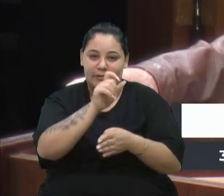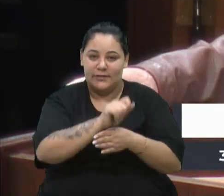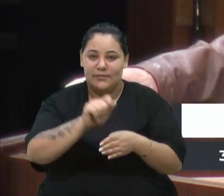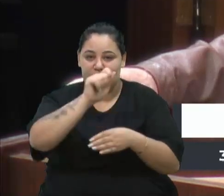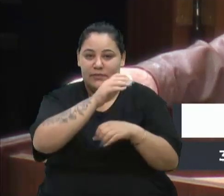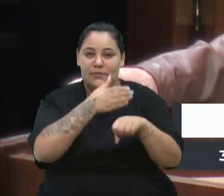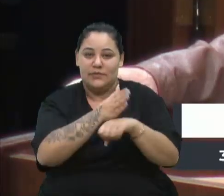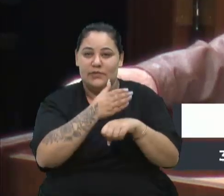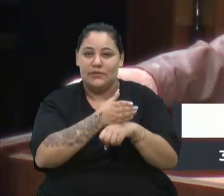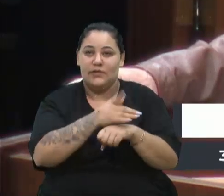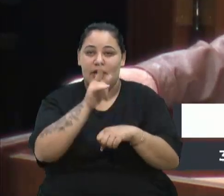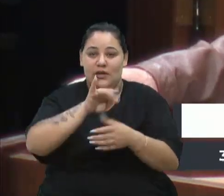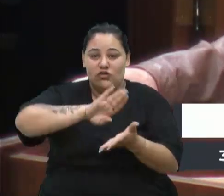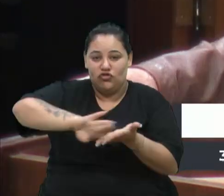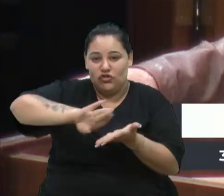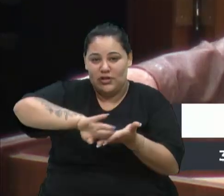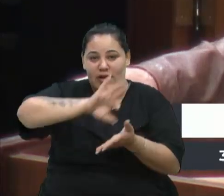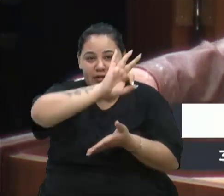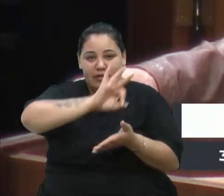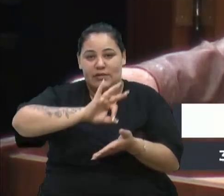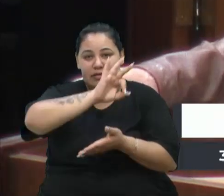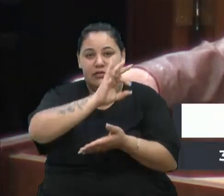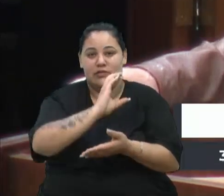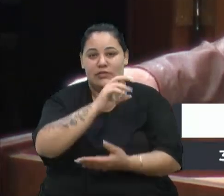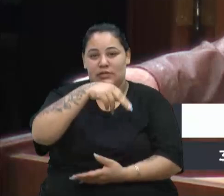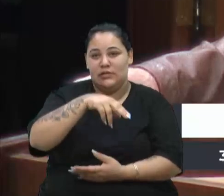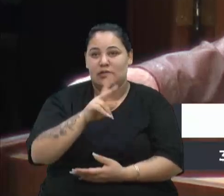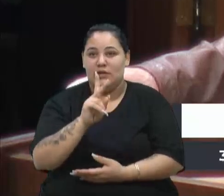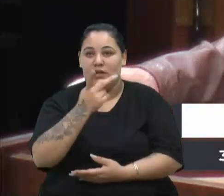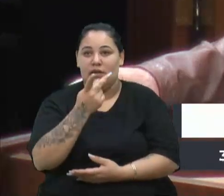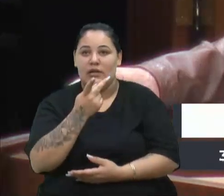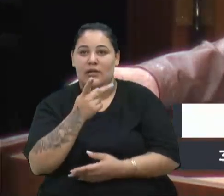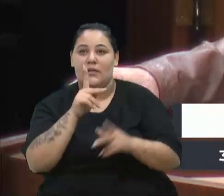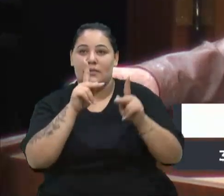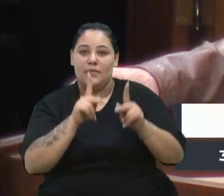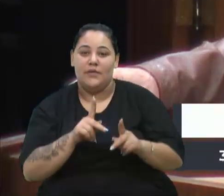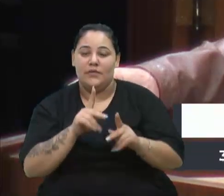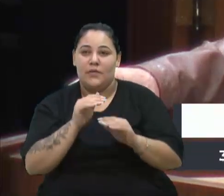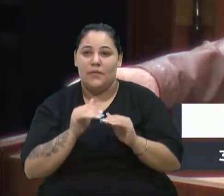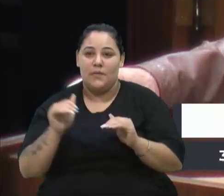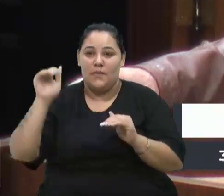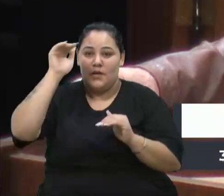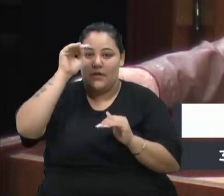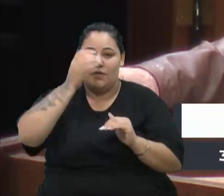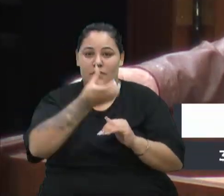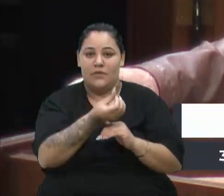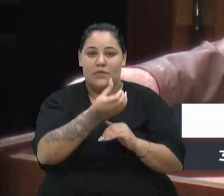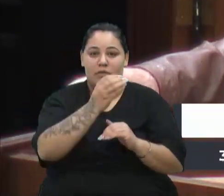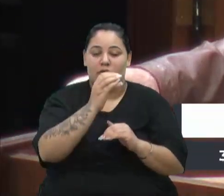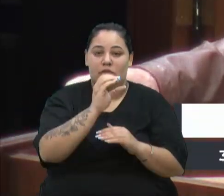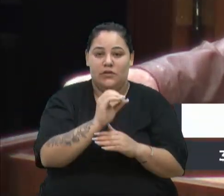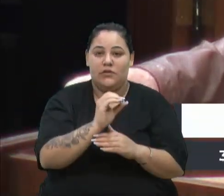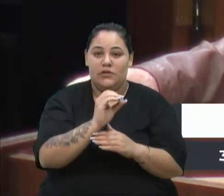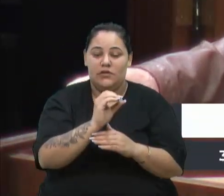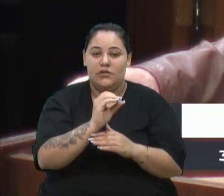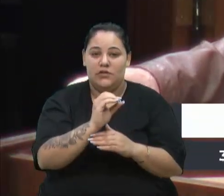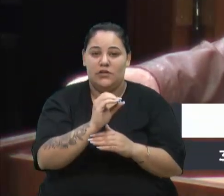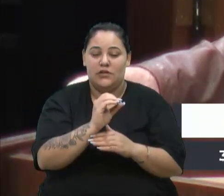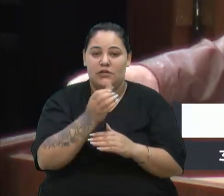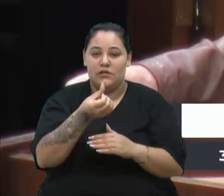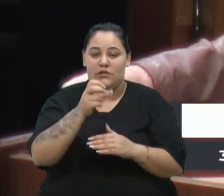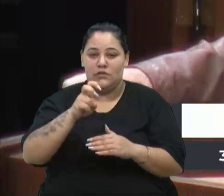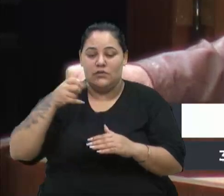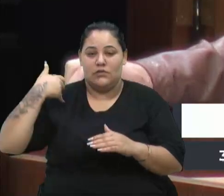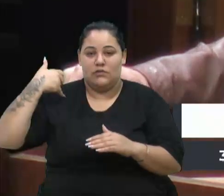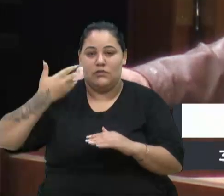é a isenção das taxas de CNH para pessoas maiores de 60 ou 65 anos. Conseguimos